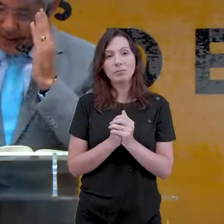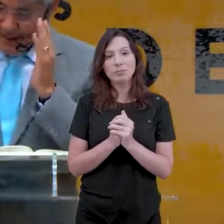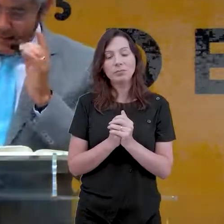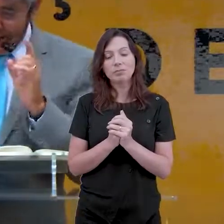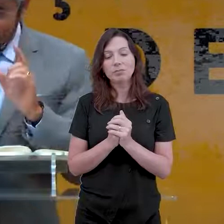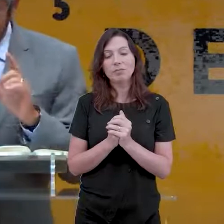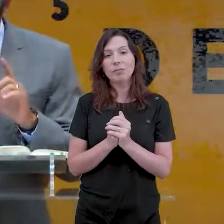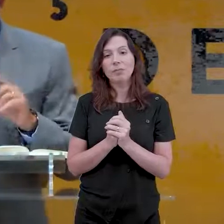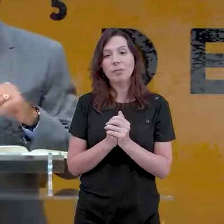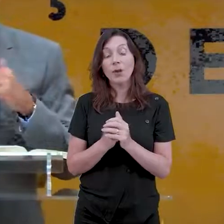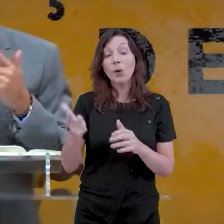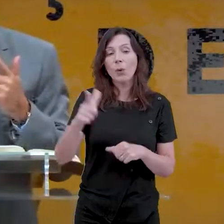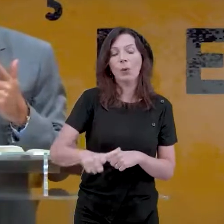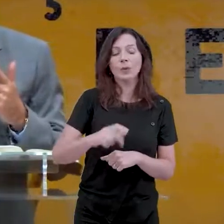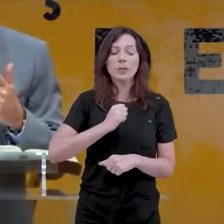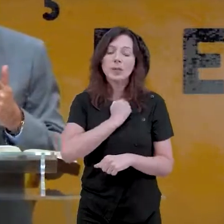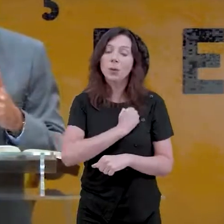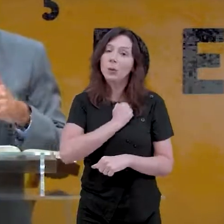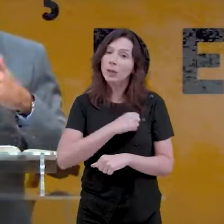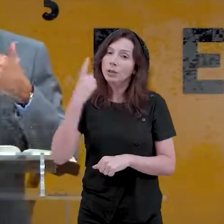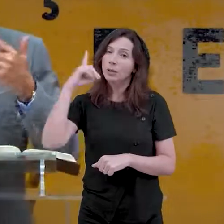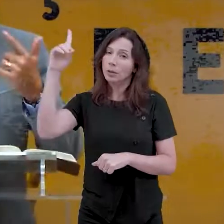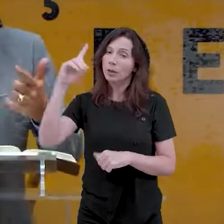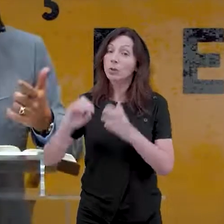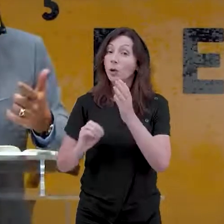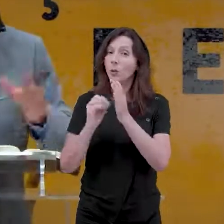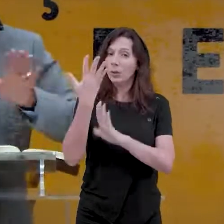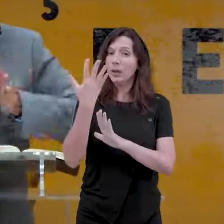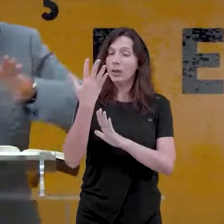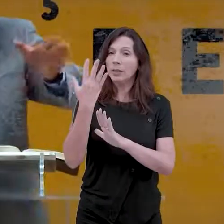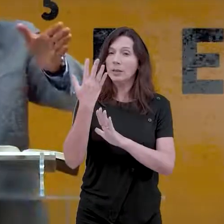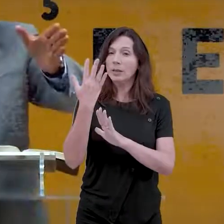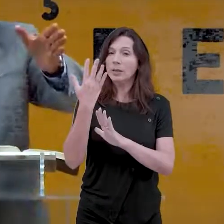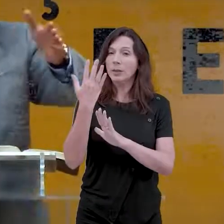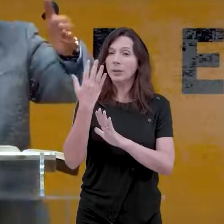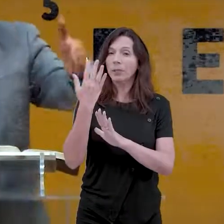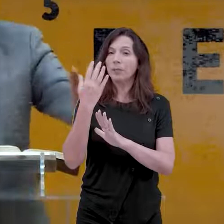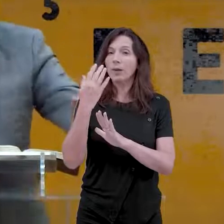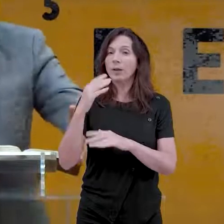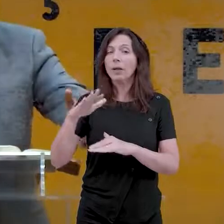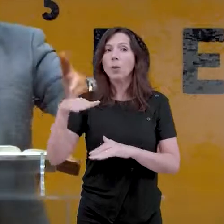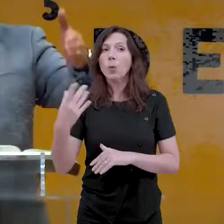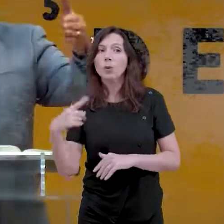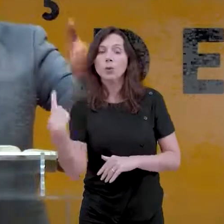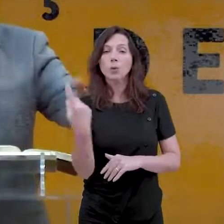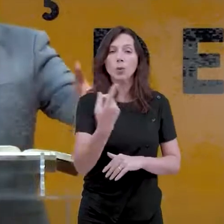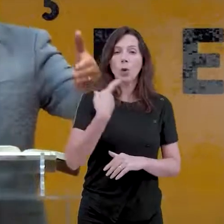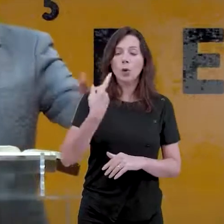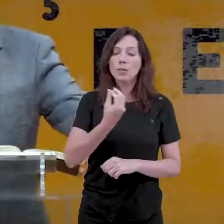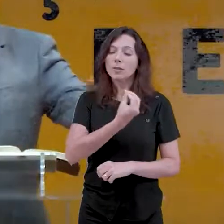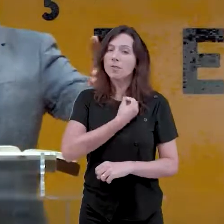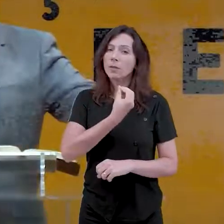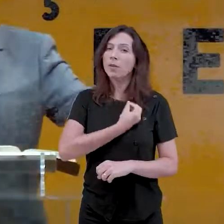Deus acontece quando nós caminhamos alegremente pela vida, a despeito das